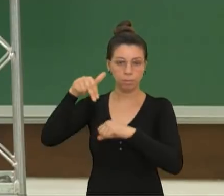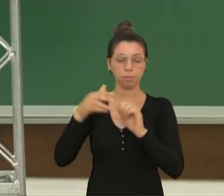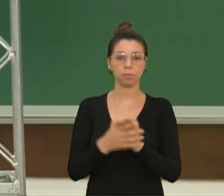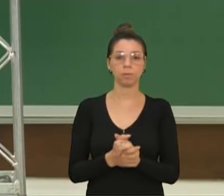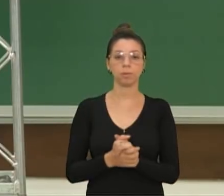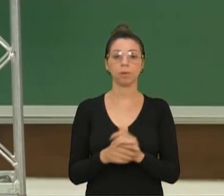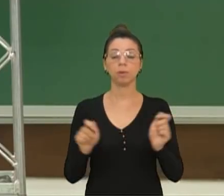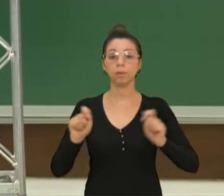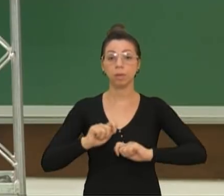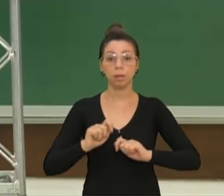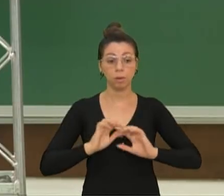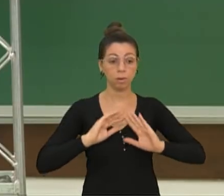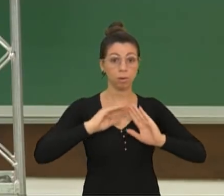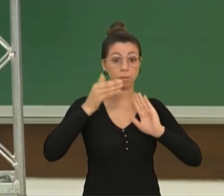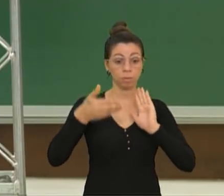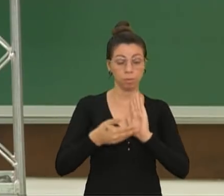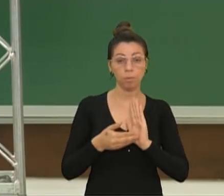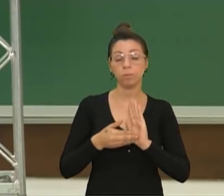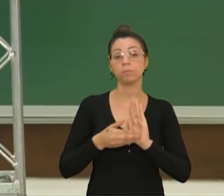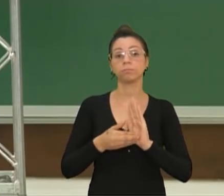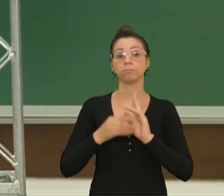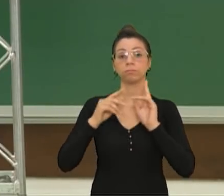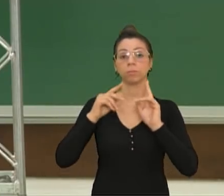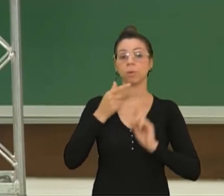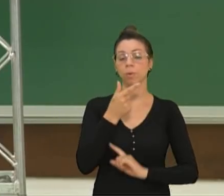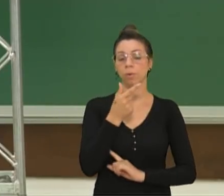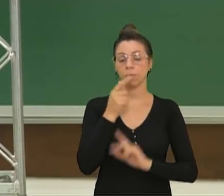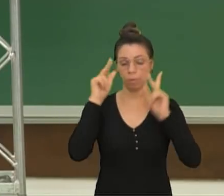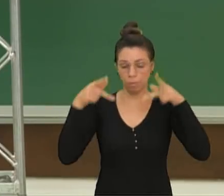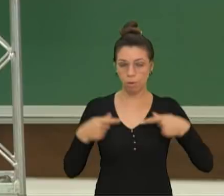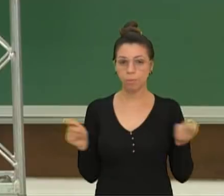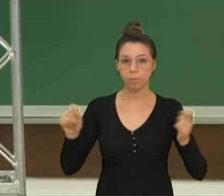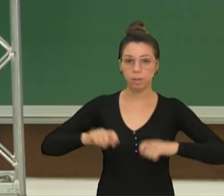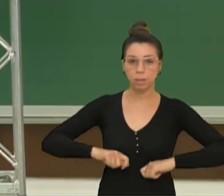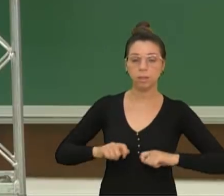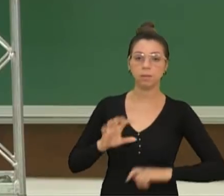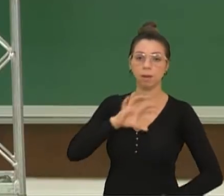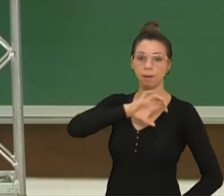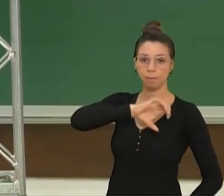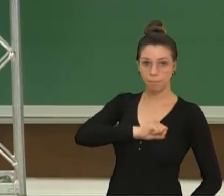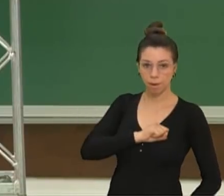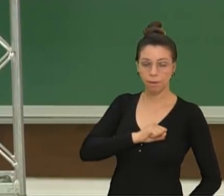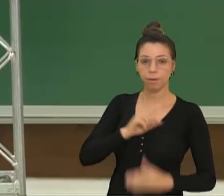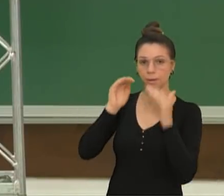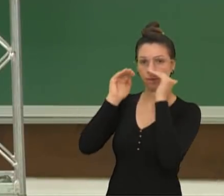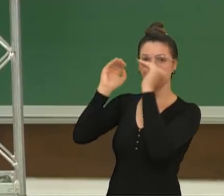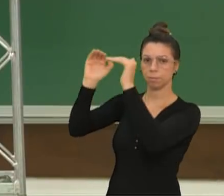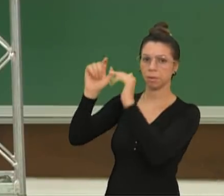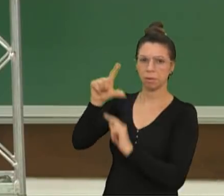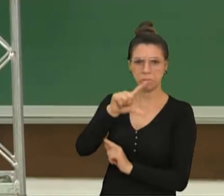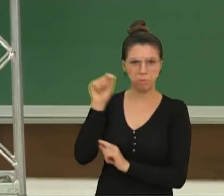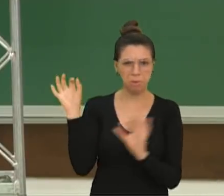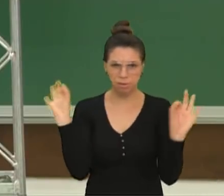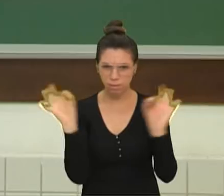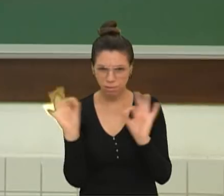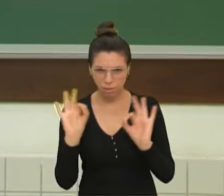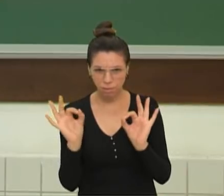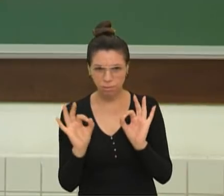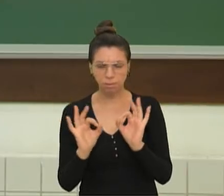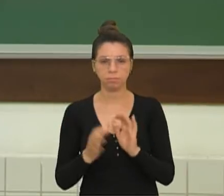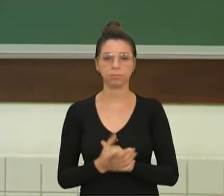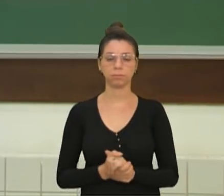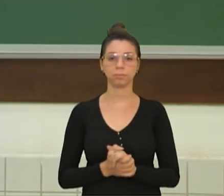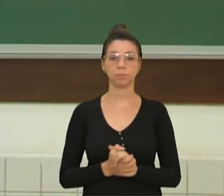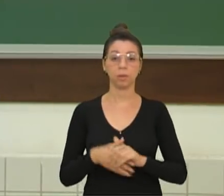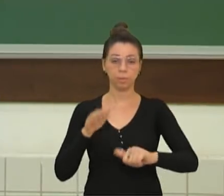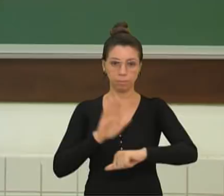tem por obrigação amá-lo e respeitá-lo, não tendo liberdade de escolha. Vou deixar vocês um